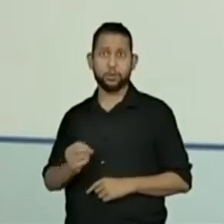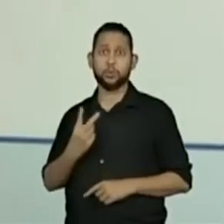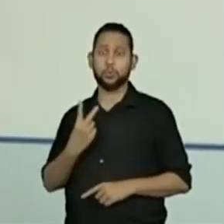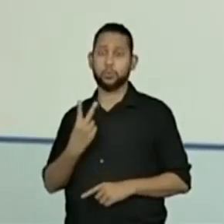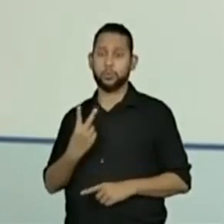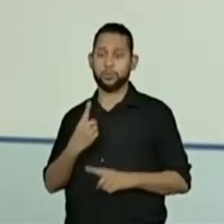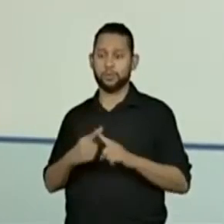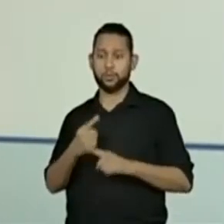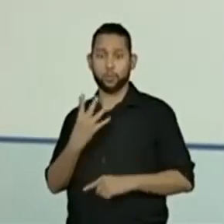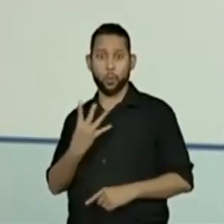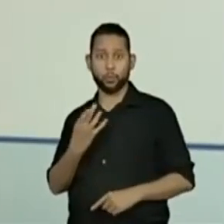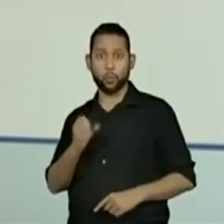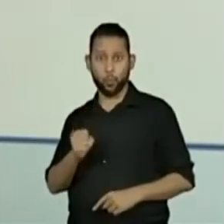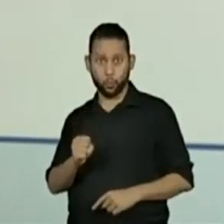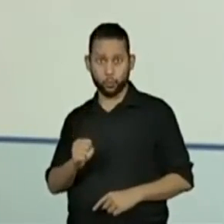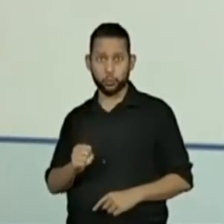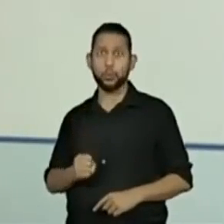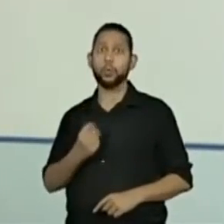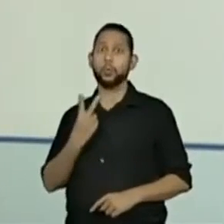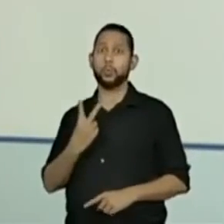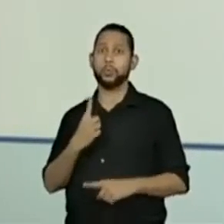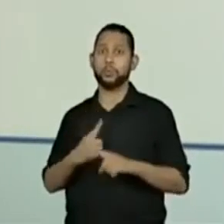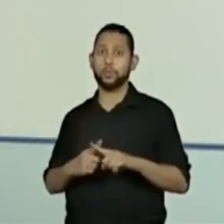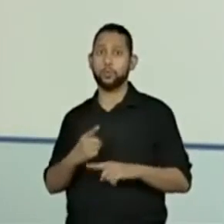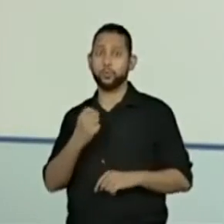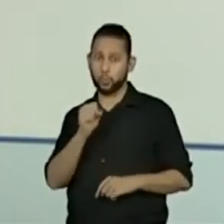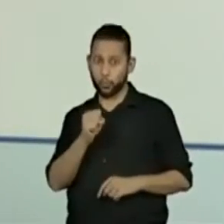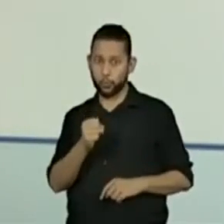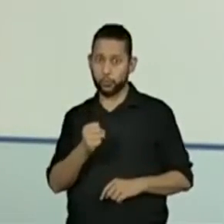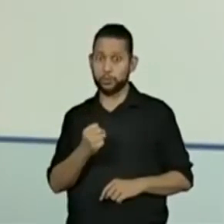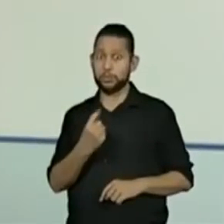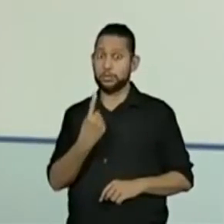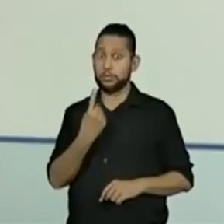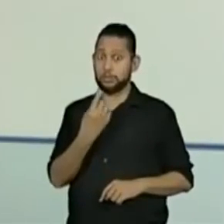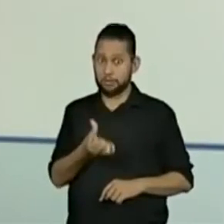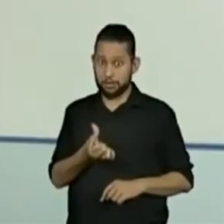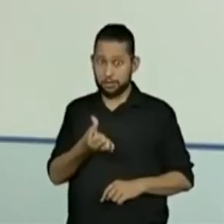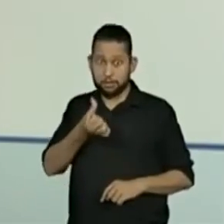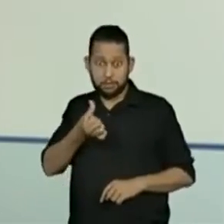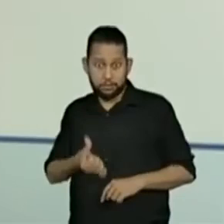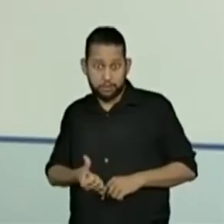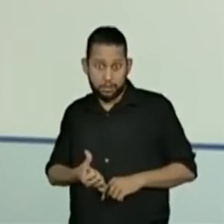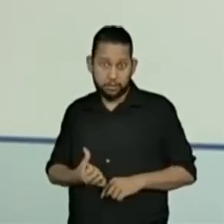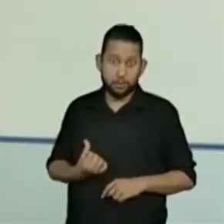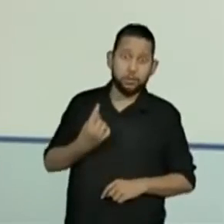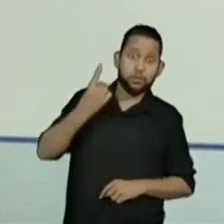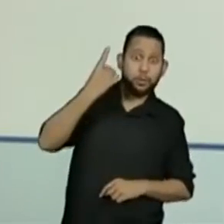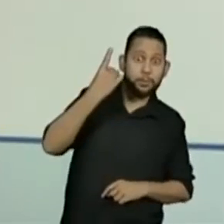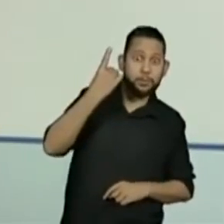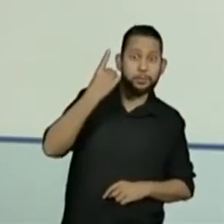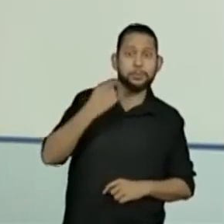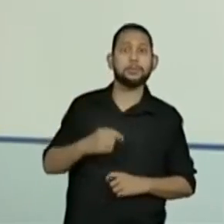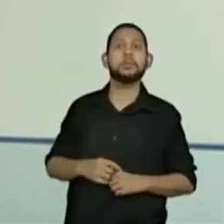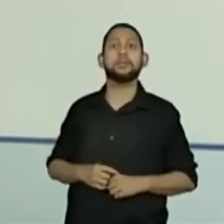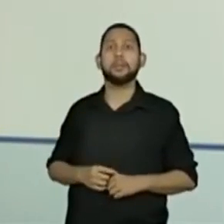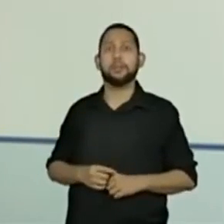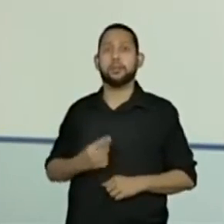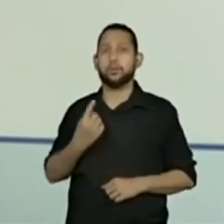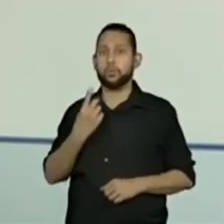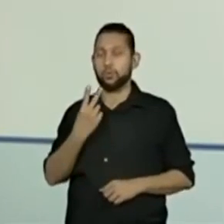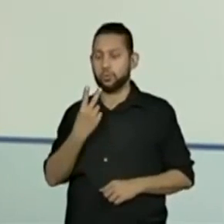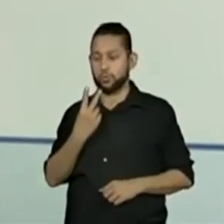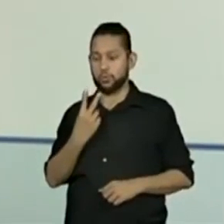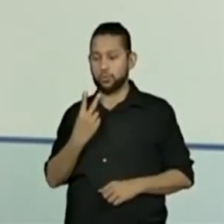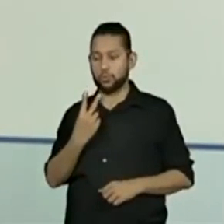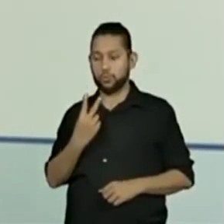002 x48 duas vezes oito da 16 E aí